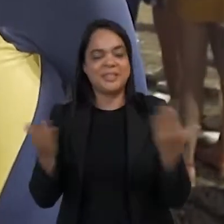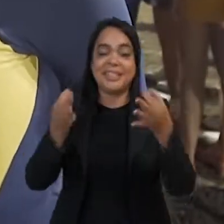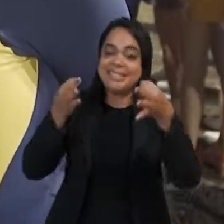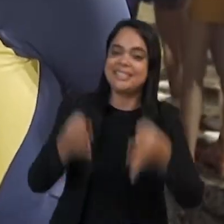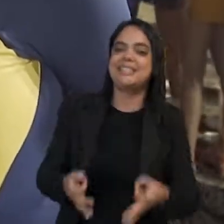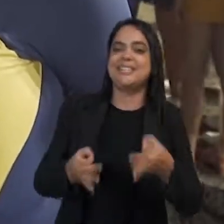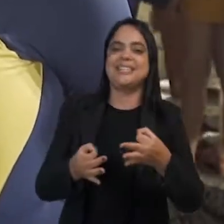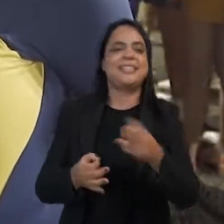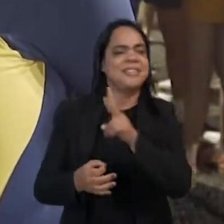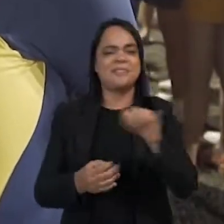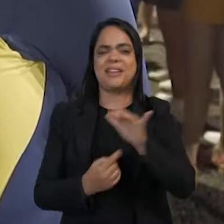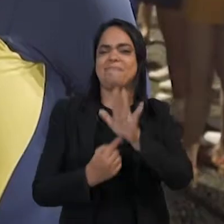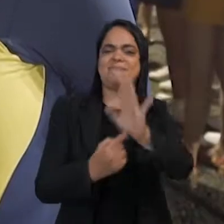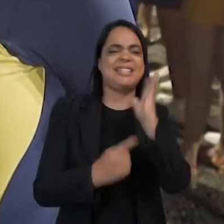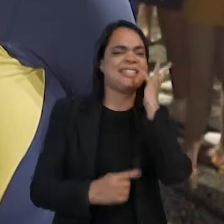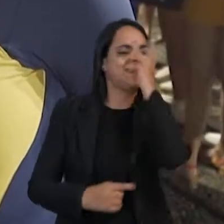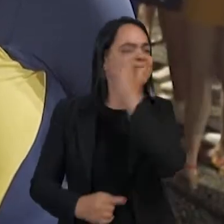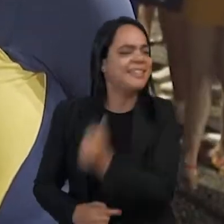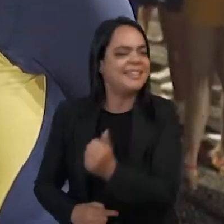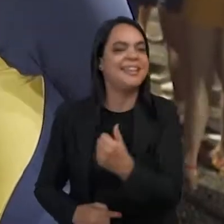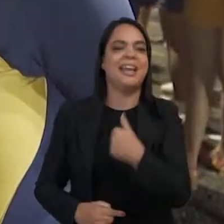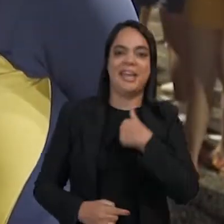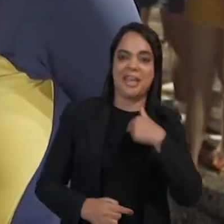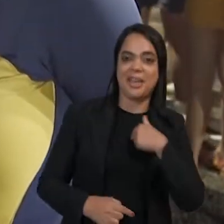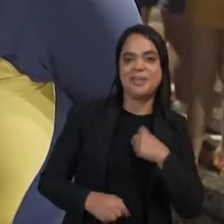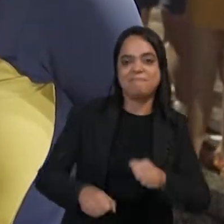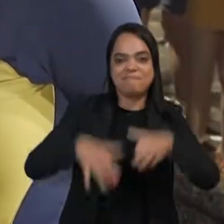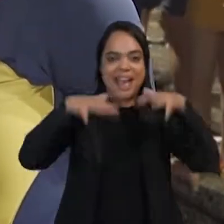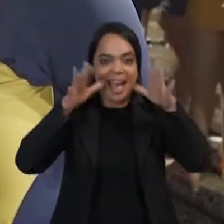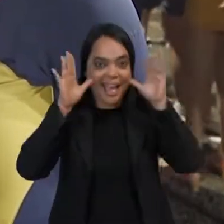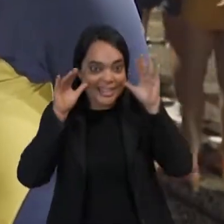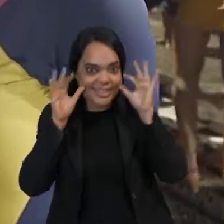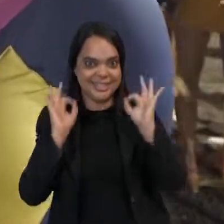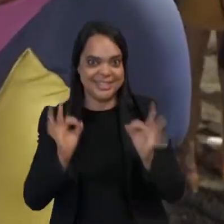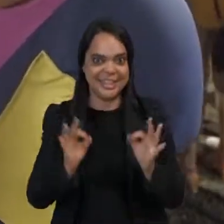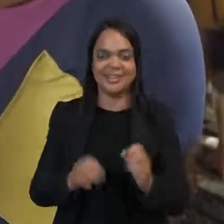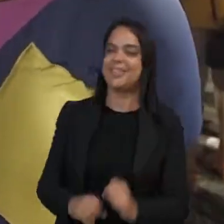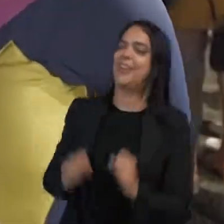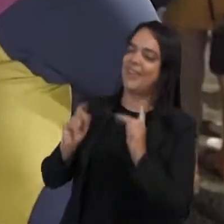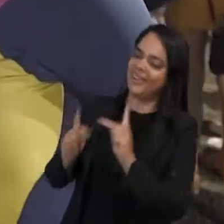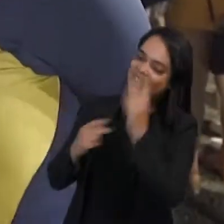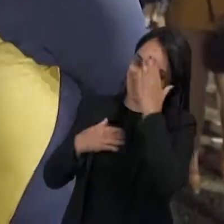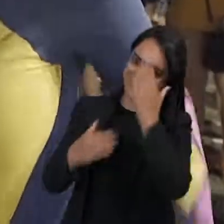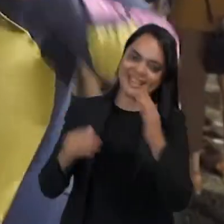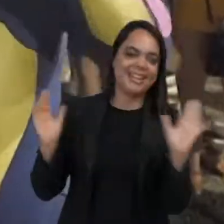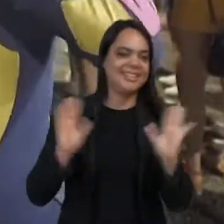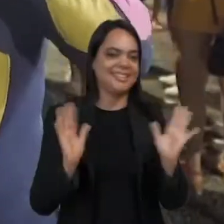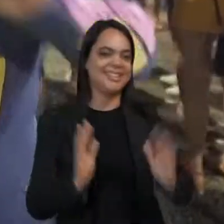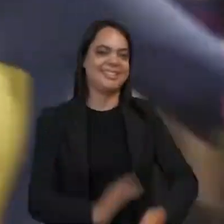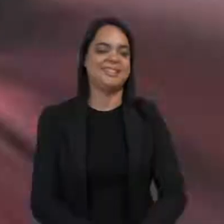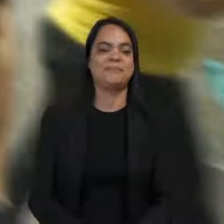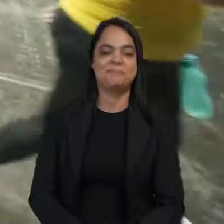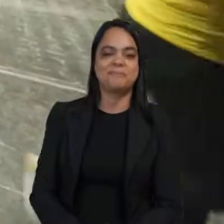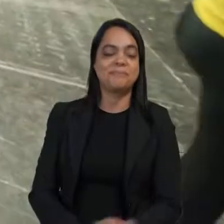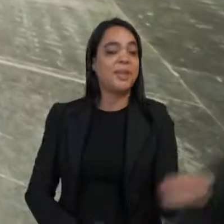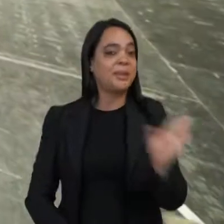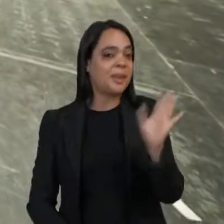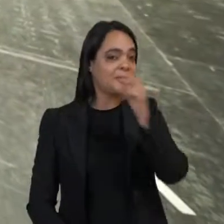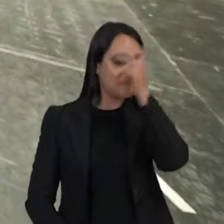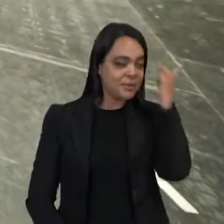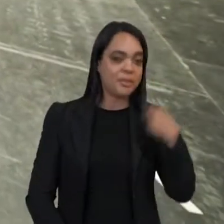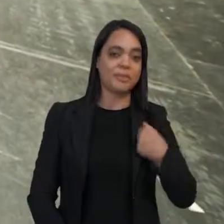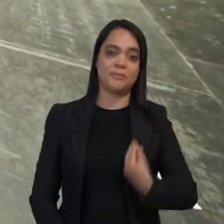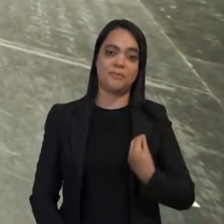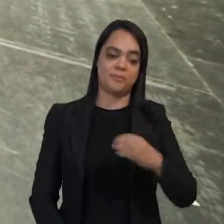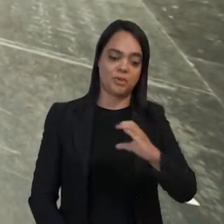pra vocês. Eu tenho certeza que a performance vai ser linda e eu vou estar lá da plateia assistindo tudo, hein? É tudo, obrigada. Tchau, gente. E aí,